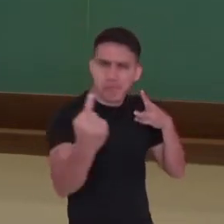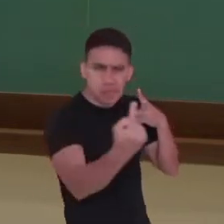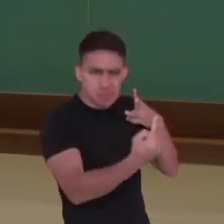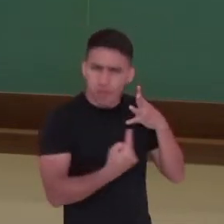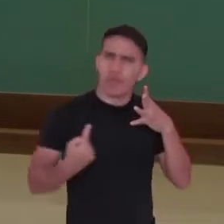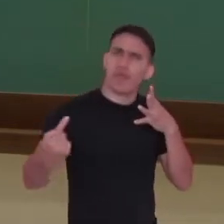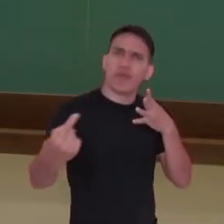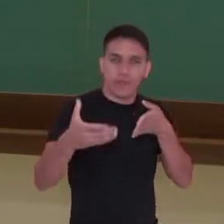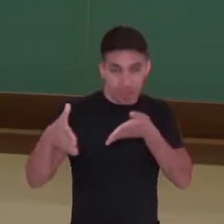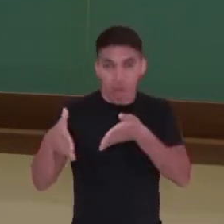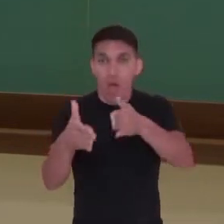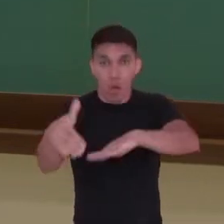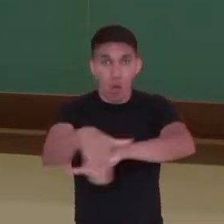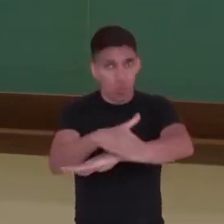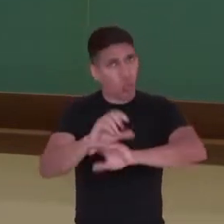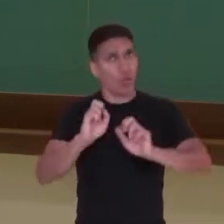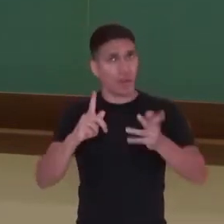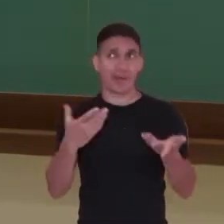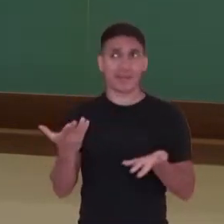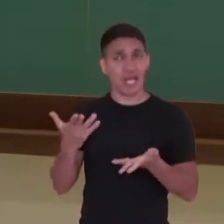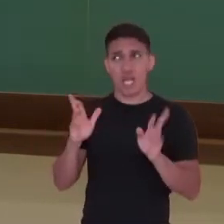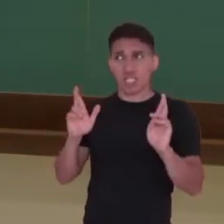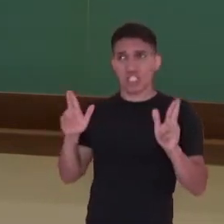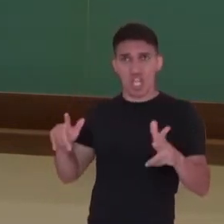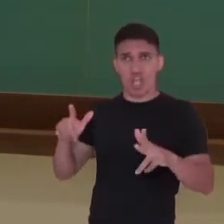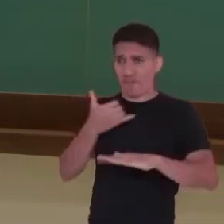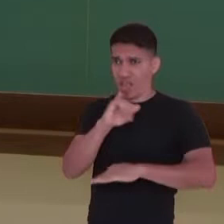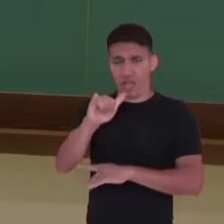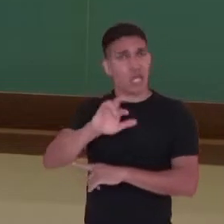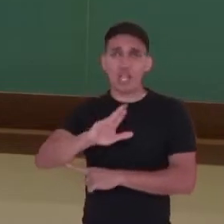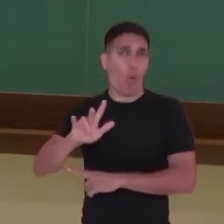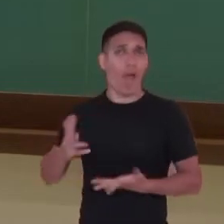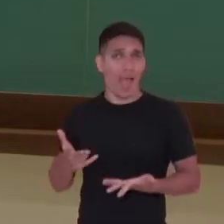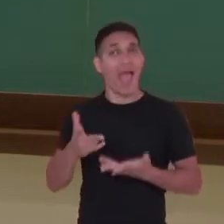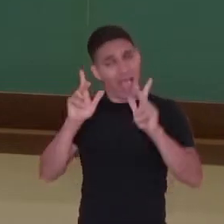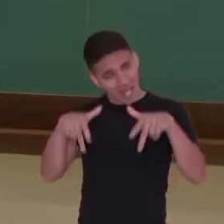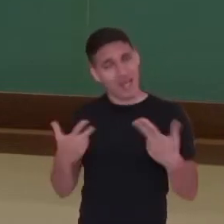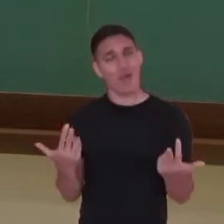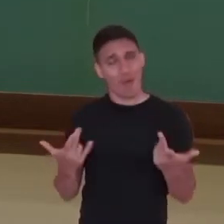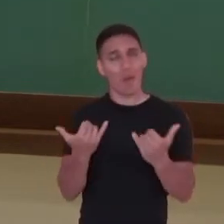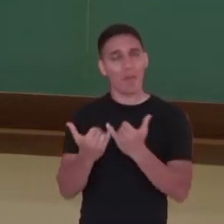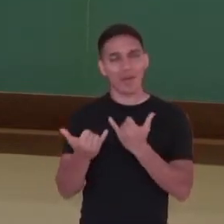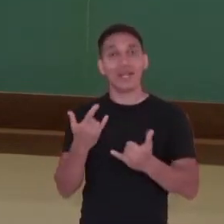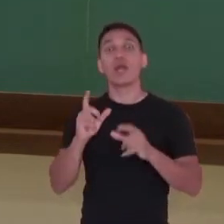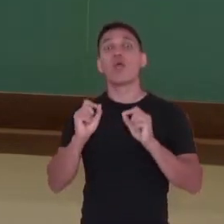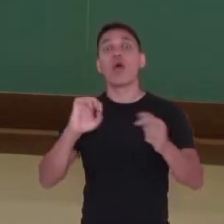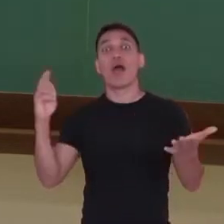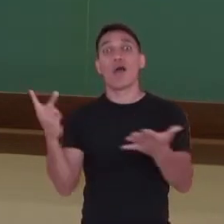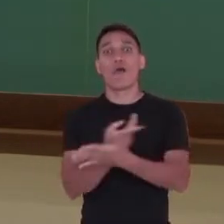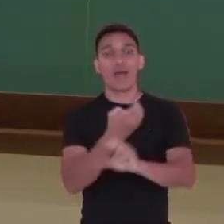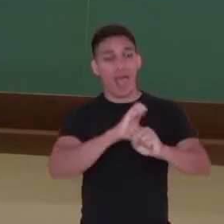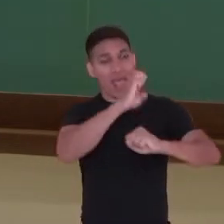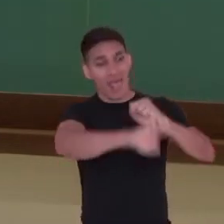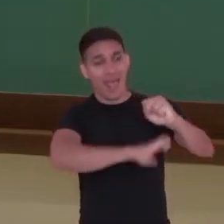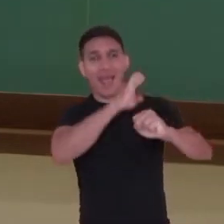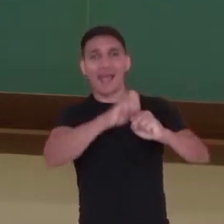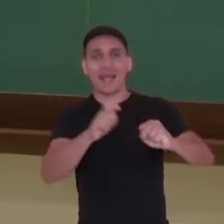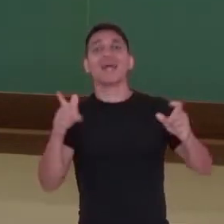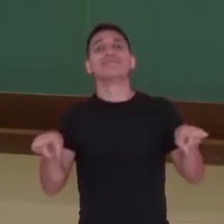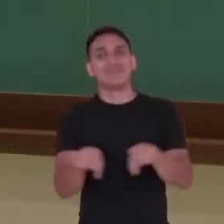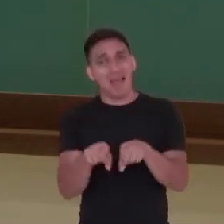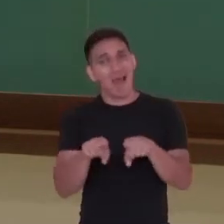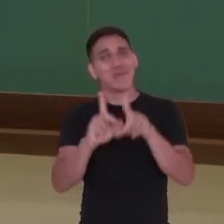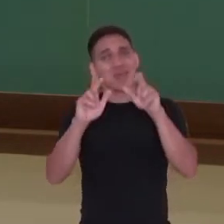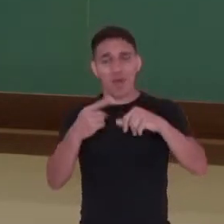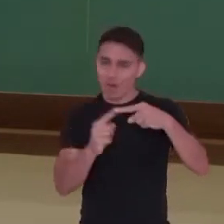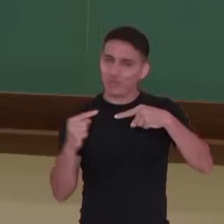lá na pista. E não é diferente do circuito elétrico, onde os elétrons ficam percorrendo esse